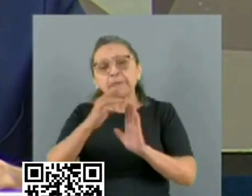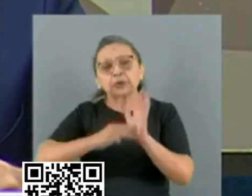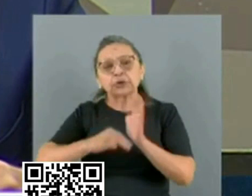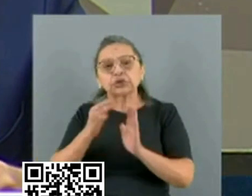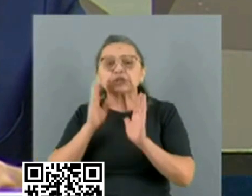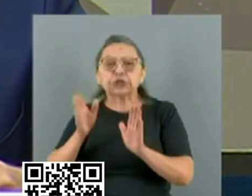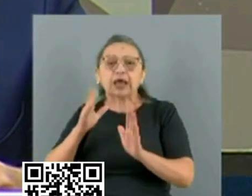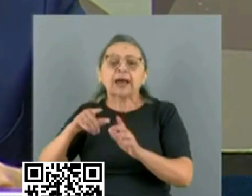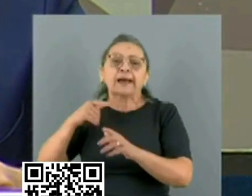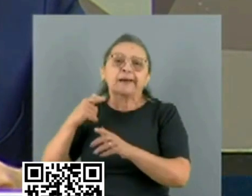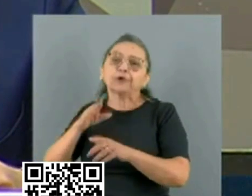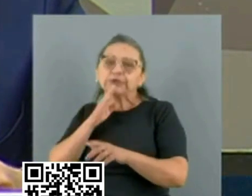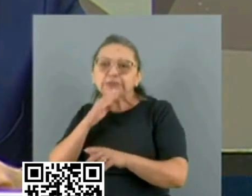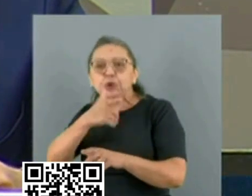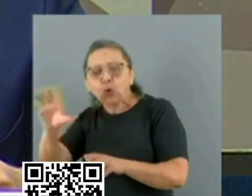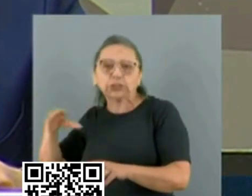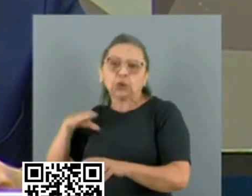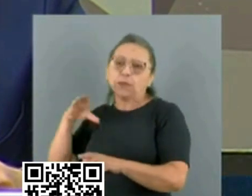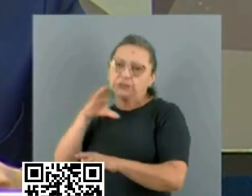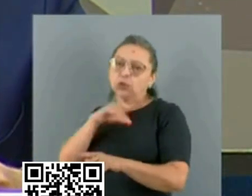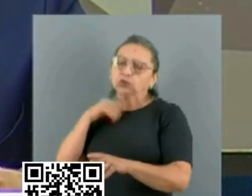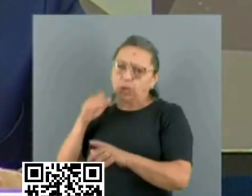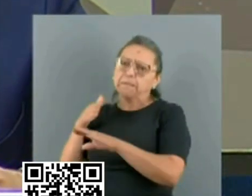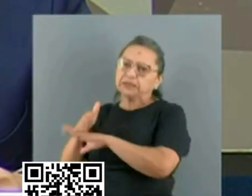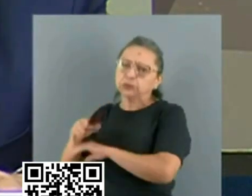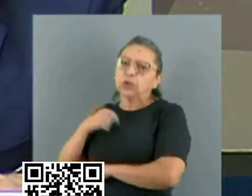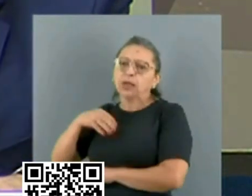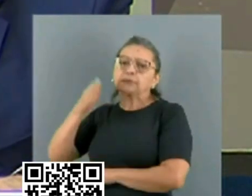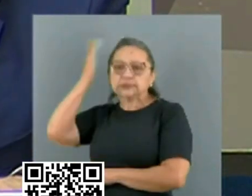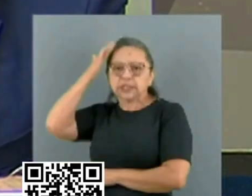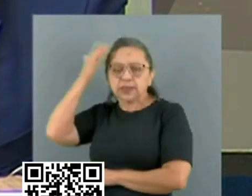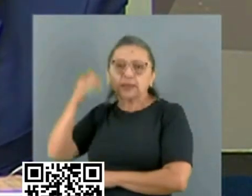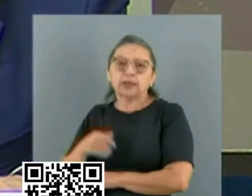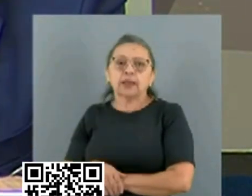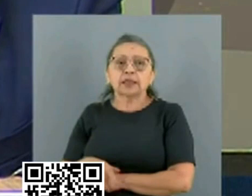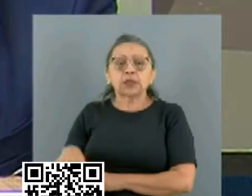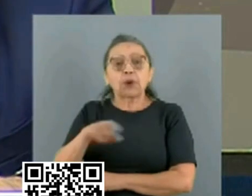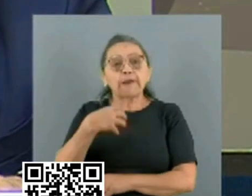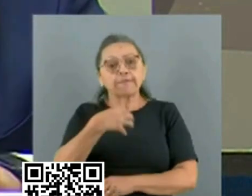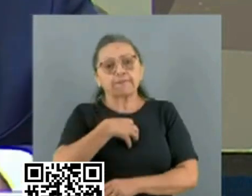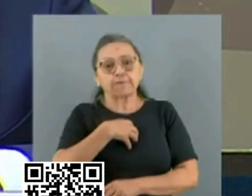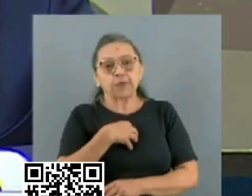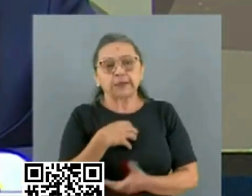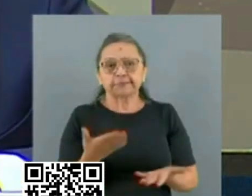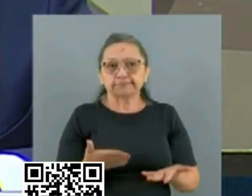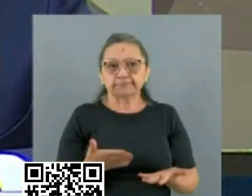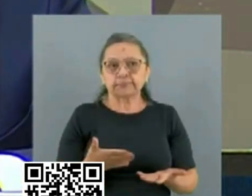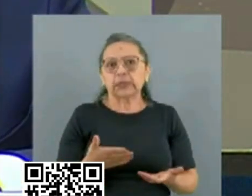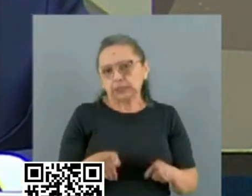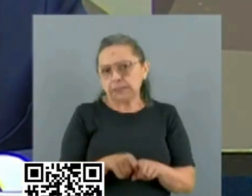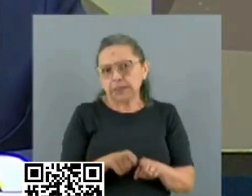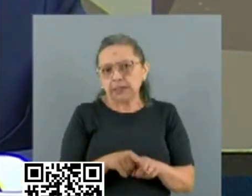outras comissões da qual eu participei, eu tive conhecimento, a forma, e ainda mais o